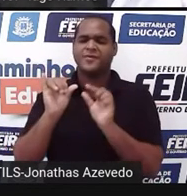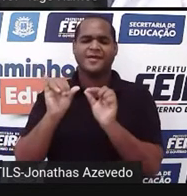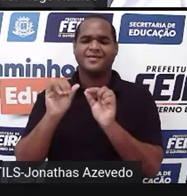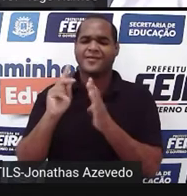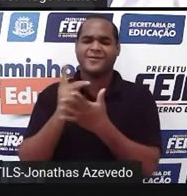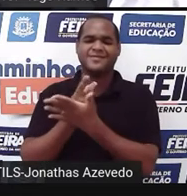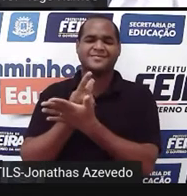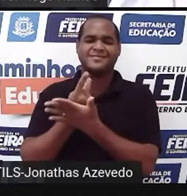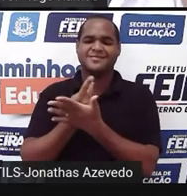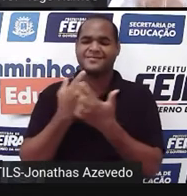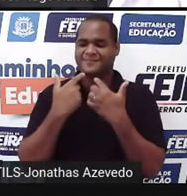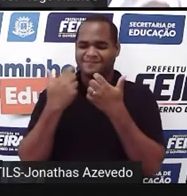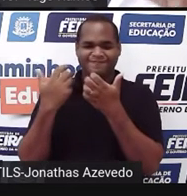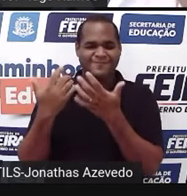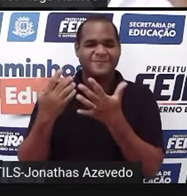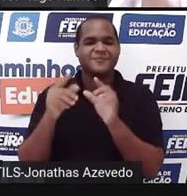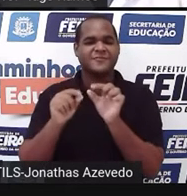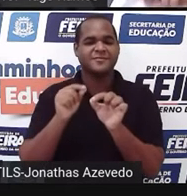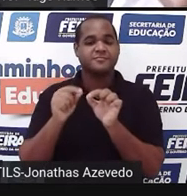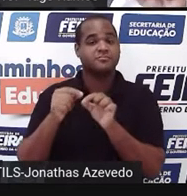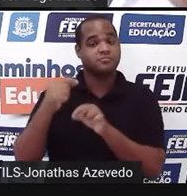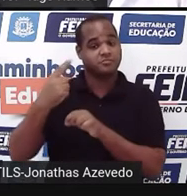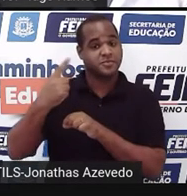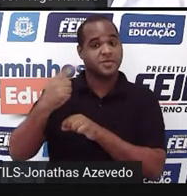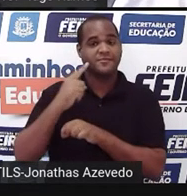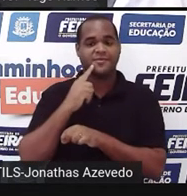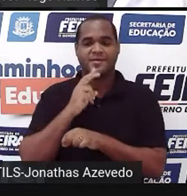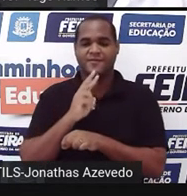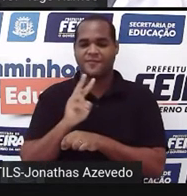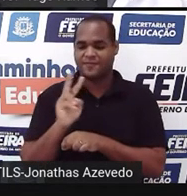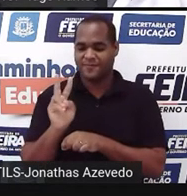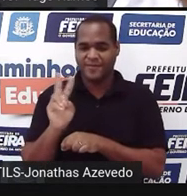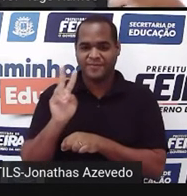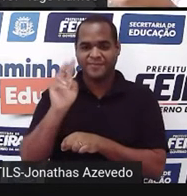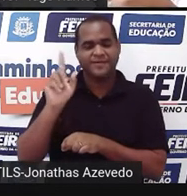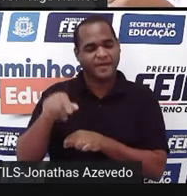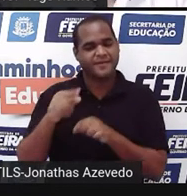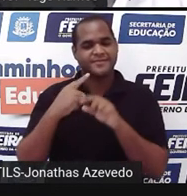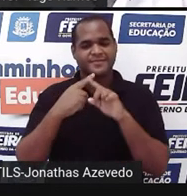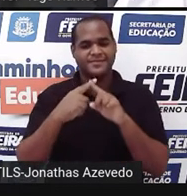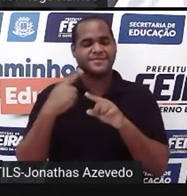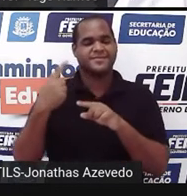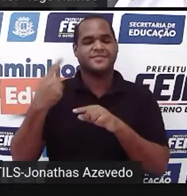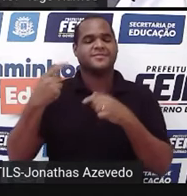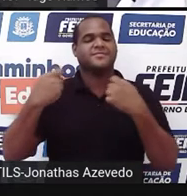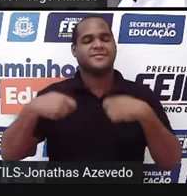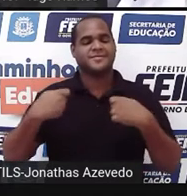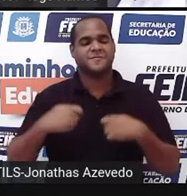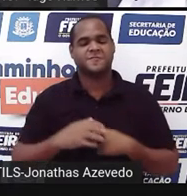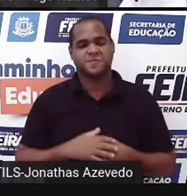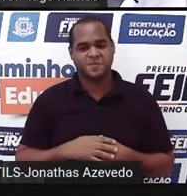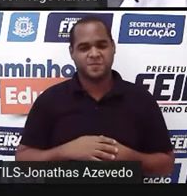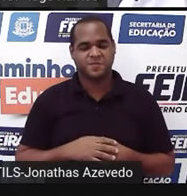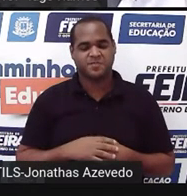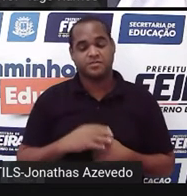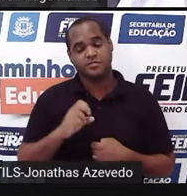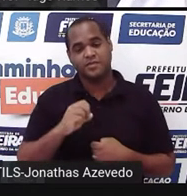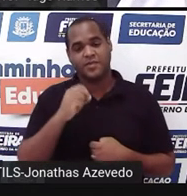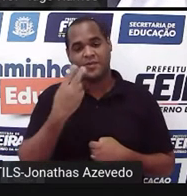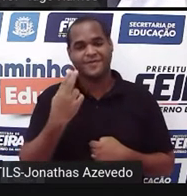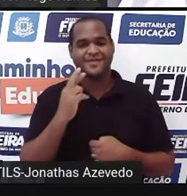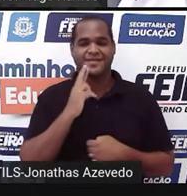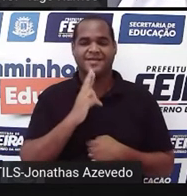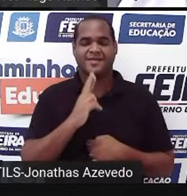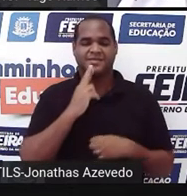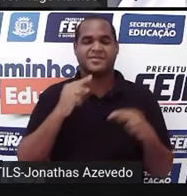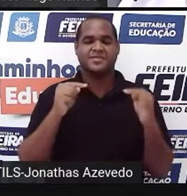que que eu errei porque o primeiro valor do par sempre é para o x tá bom ou a resposta